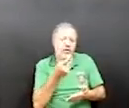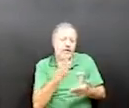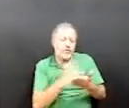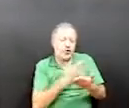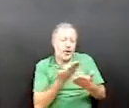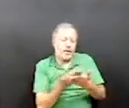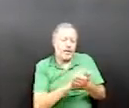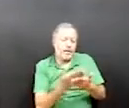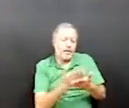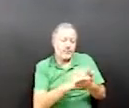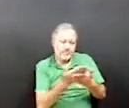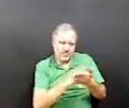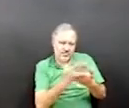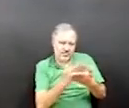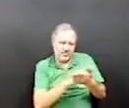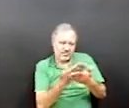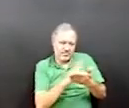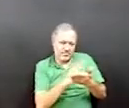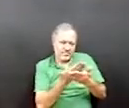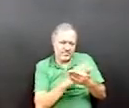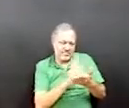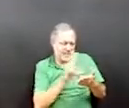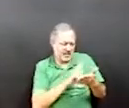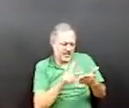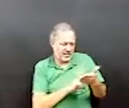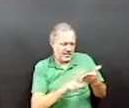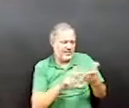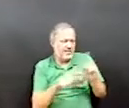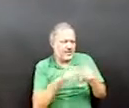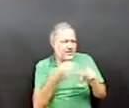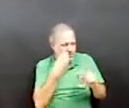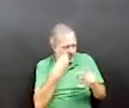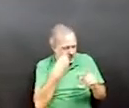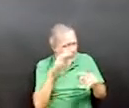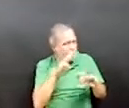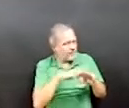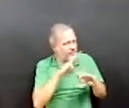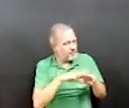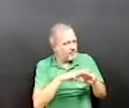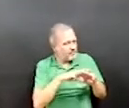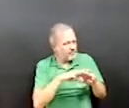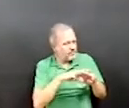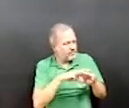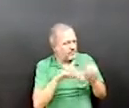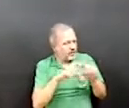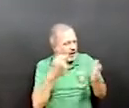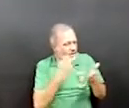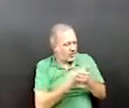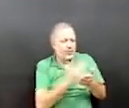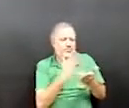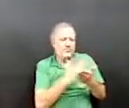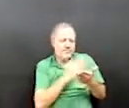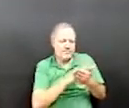quisesse dentro disso. E porque ele me fazia exercitar matemática, porque não podia passar. Então eu tinha de exercitar matemática, mas comprava gibis,